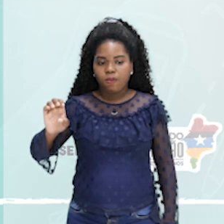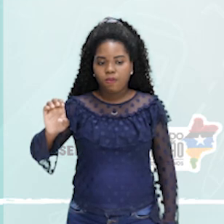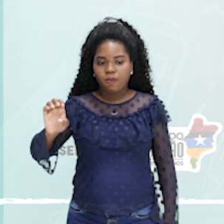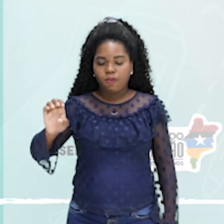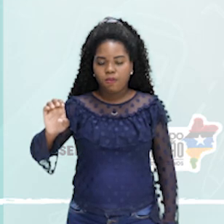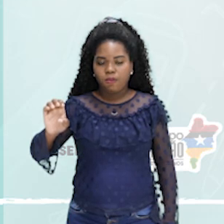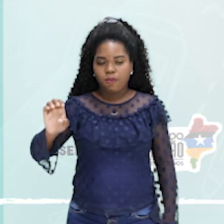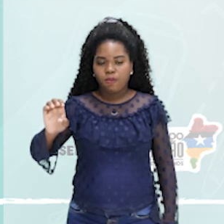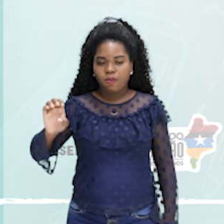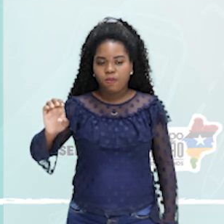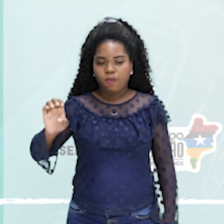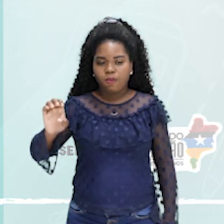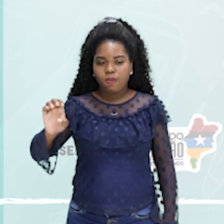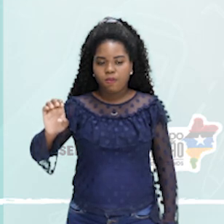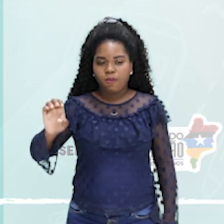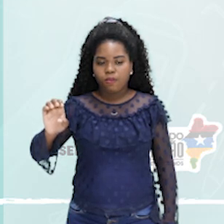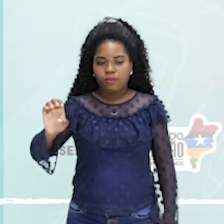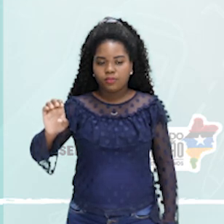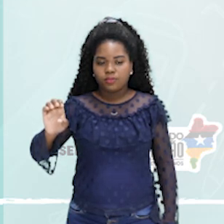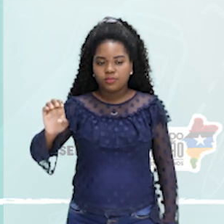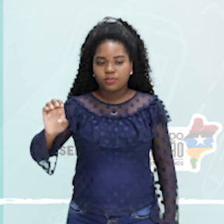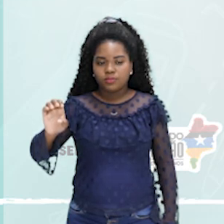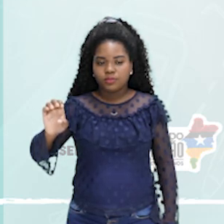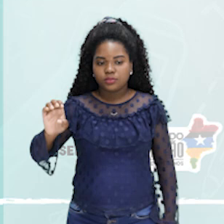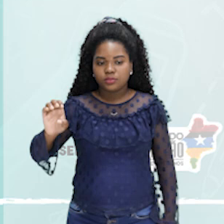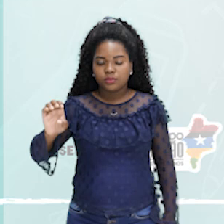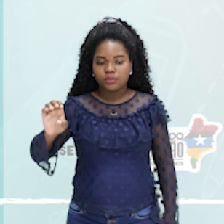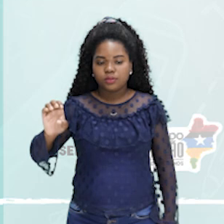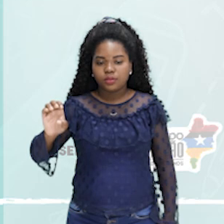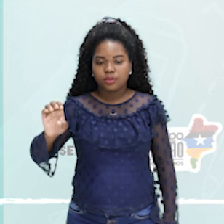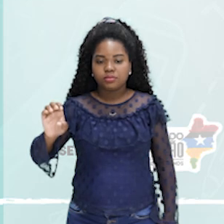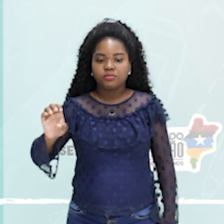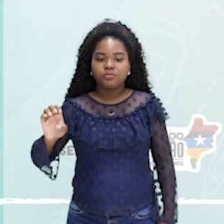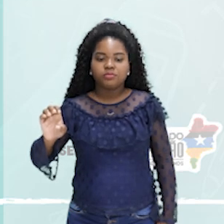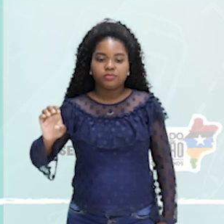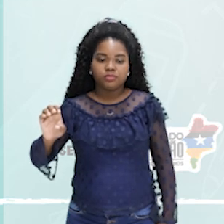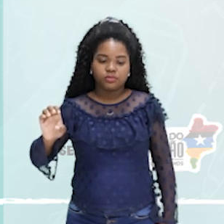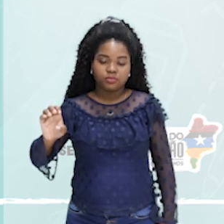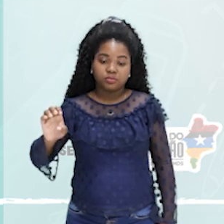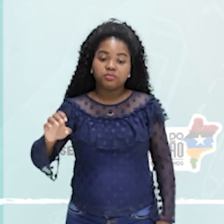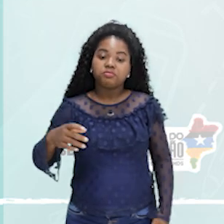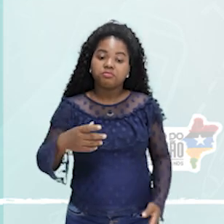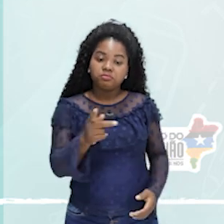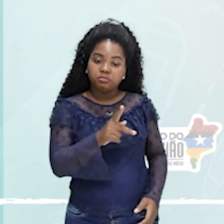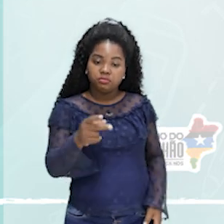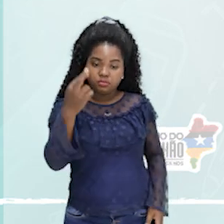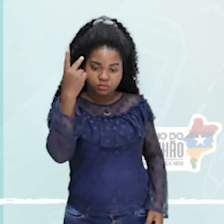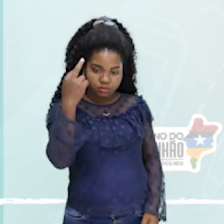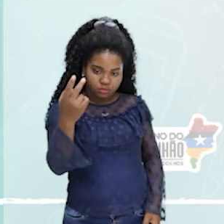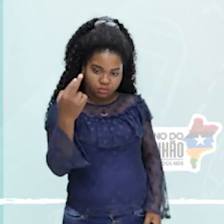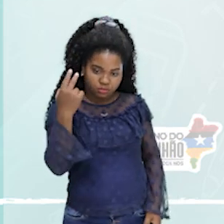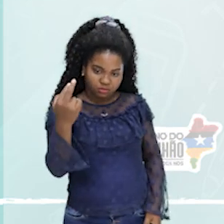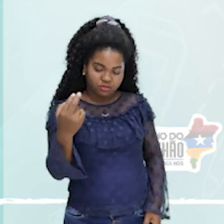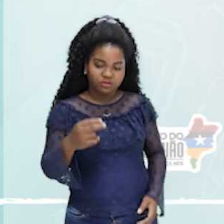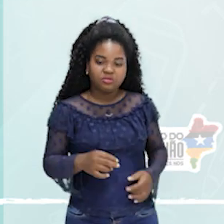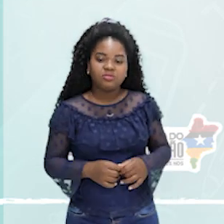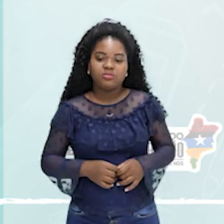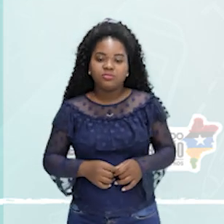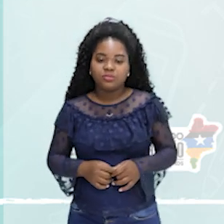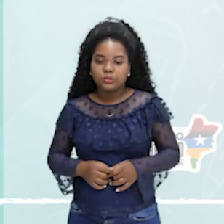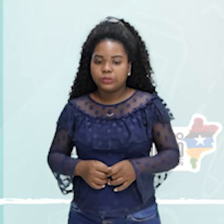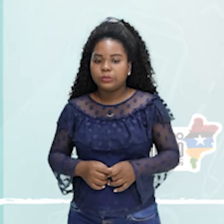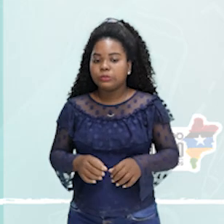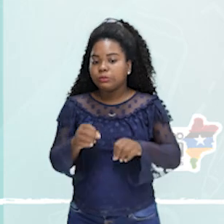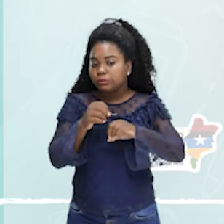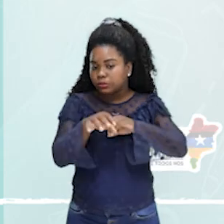de uma economia neoliberal. Alô, professor de história, tá? Professor de história dando aí